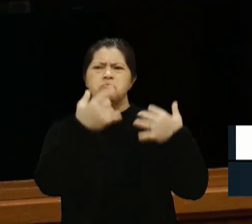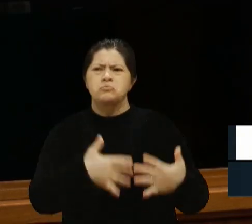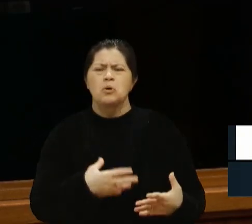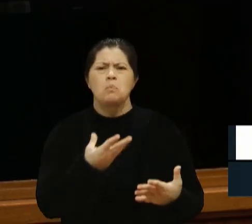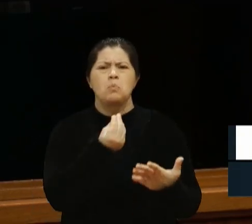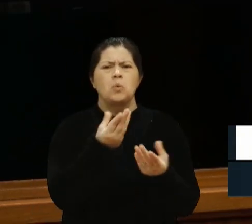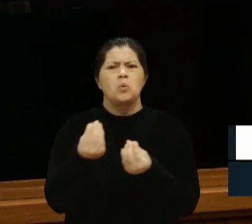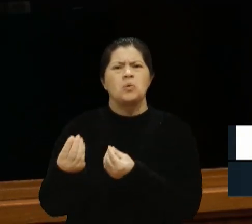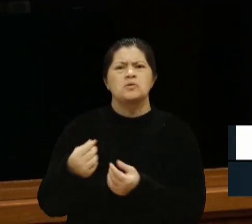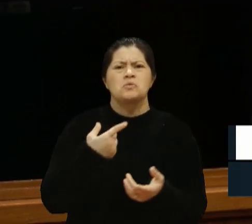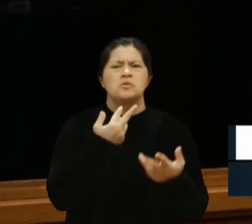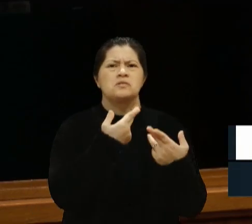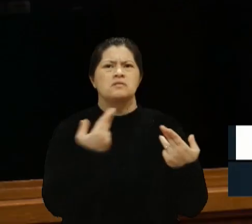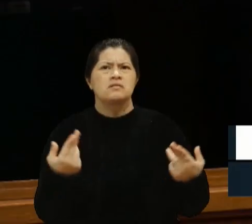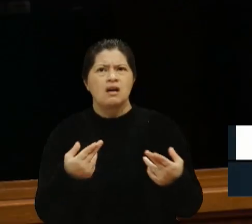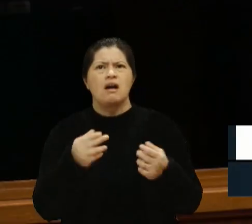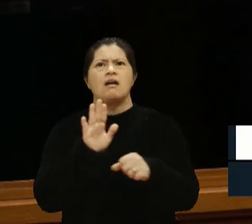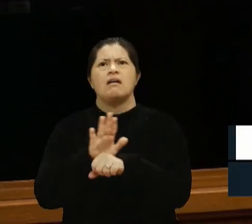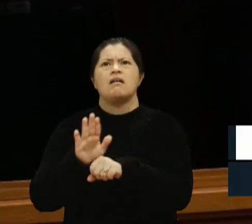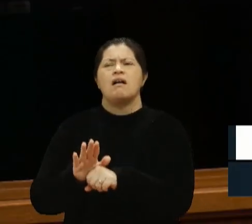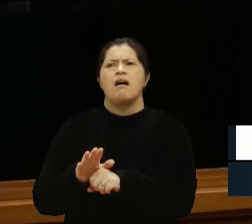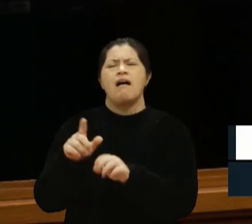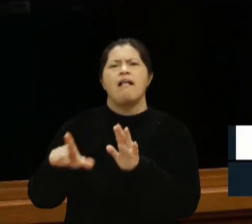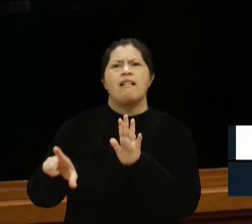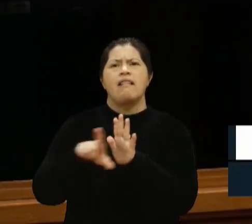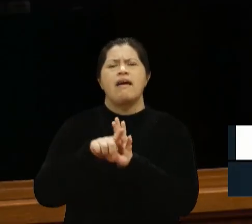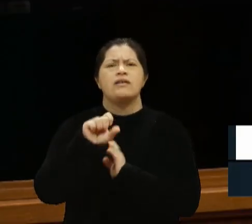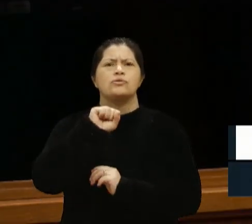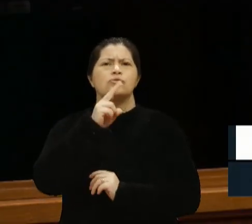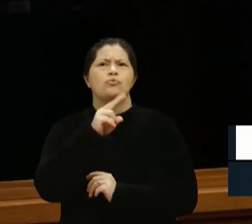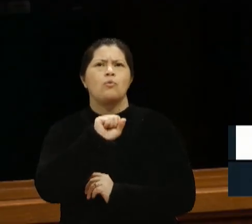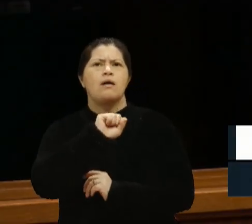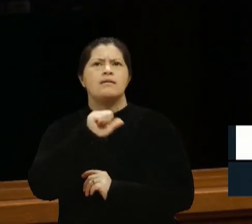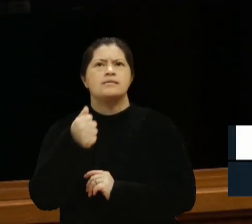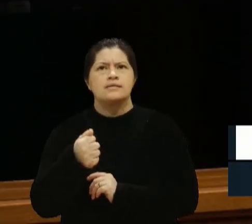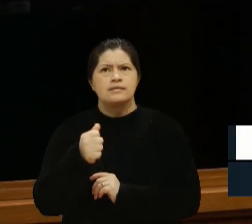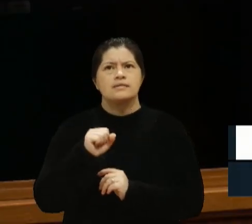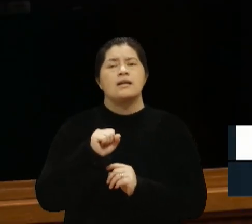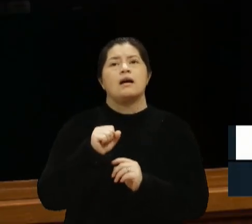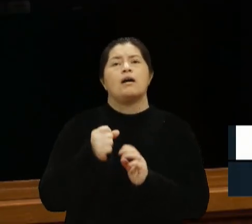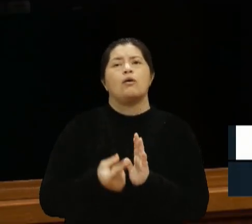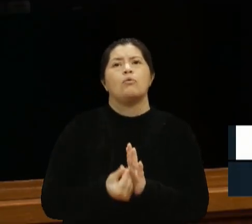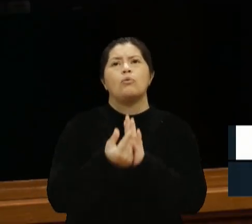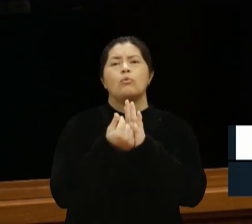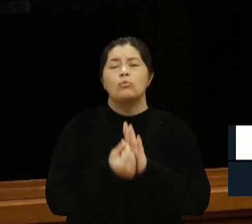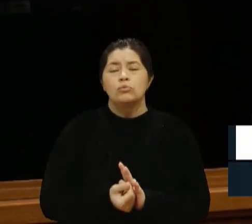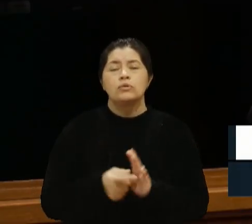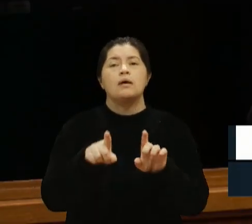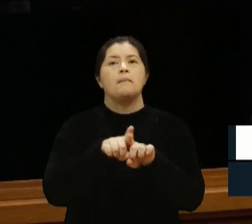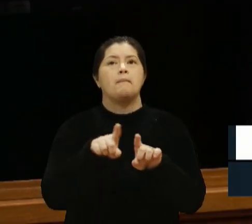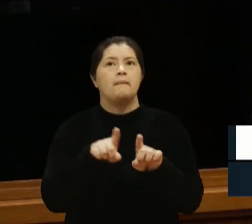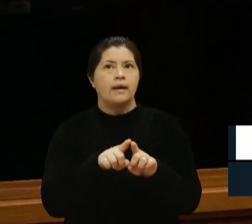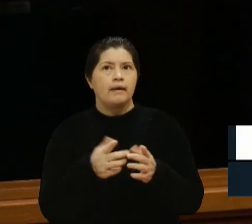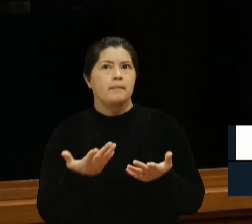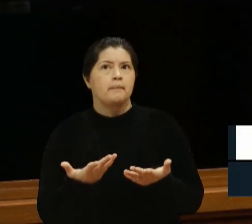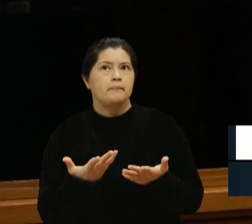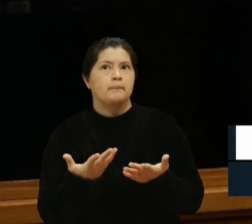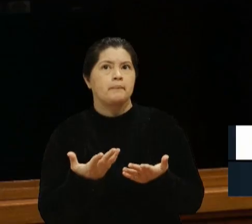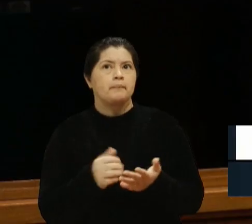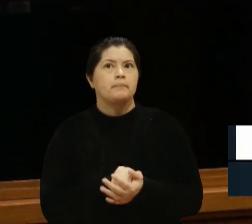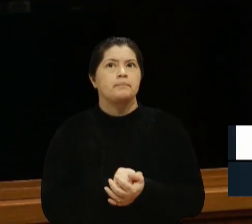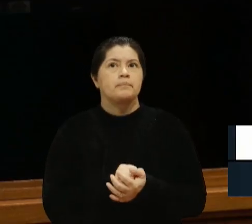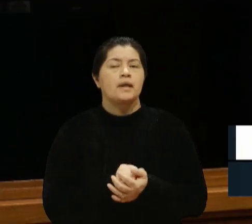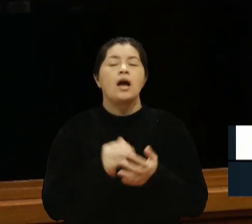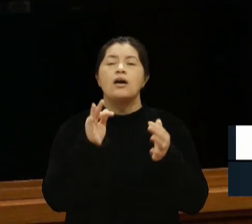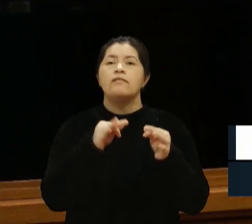a prioridade é a Comissão de Assistência, é a Lei Municipal do SUAS, é a questão do recurso, do orçamento, né? E queria